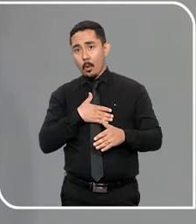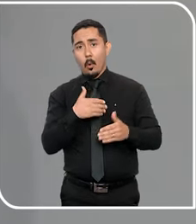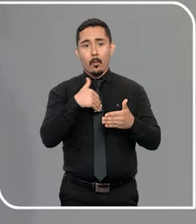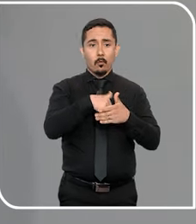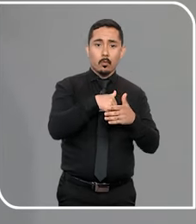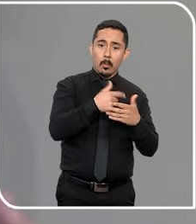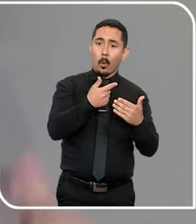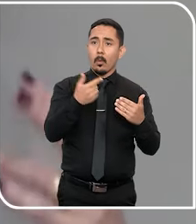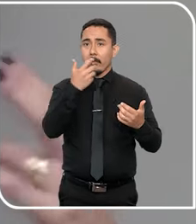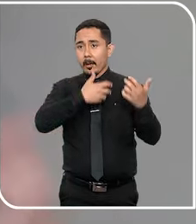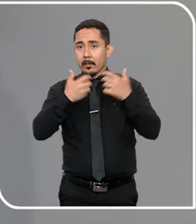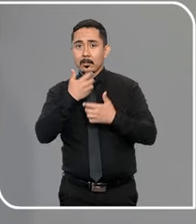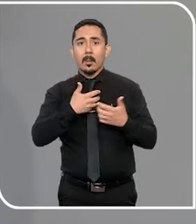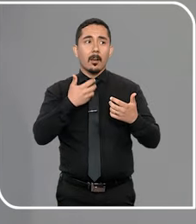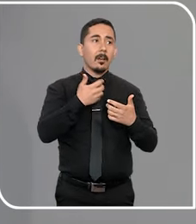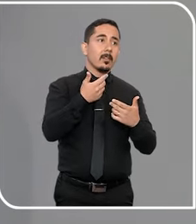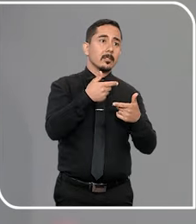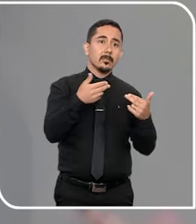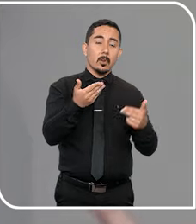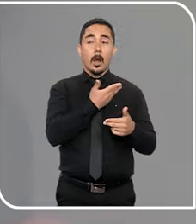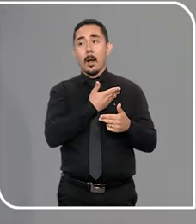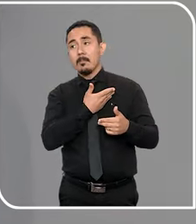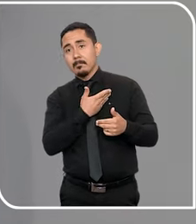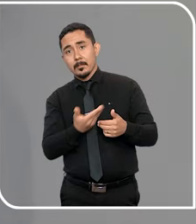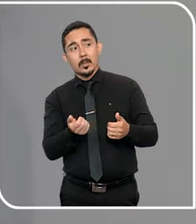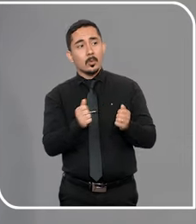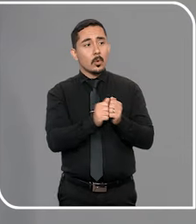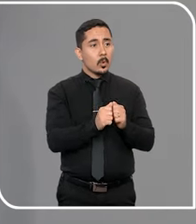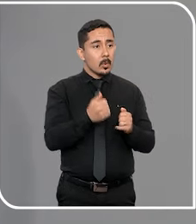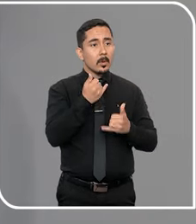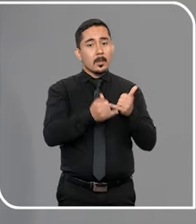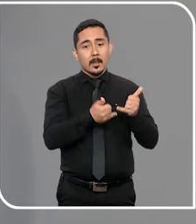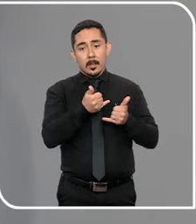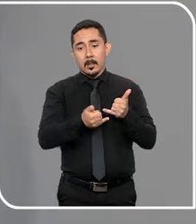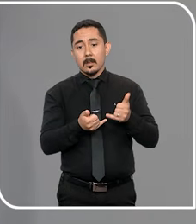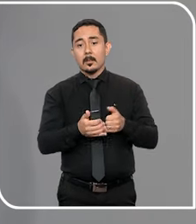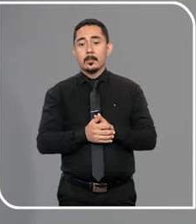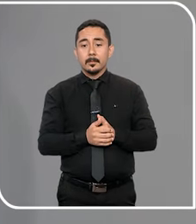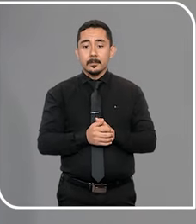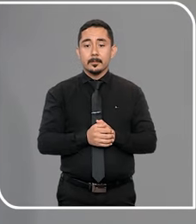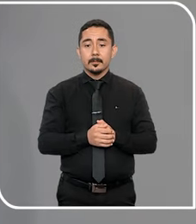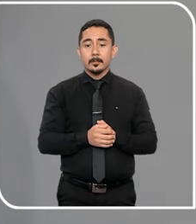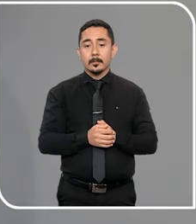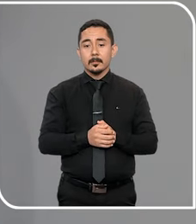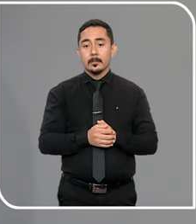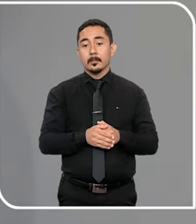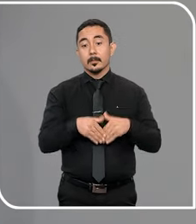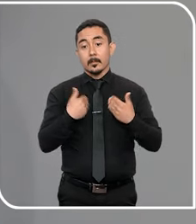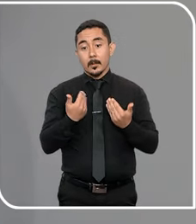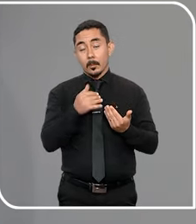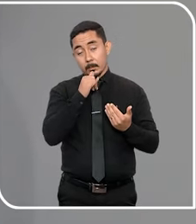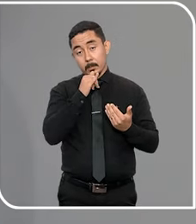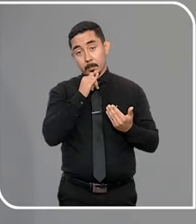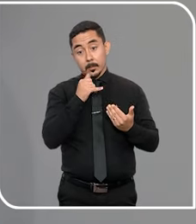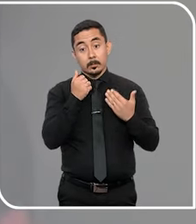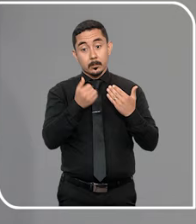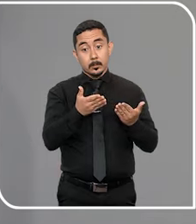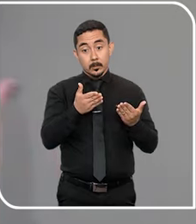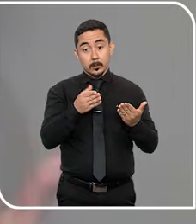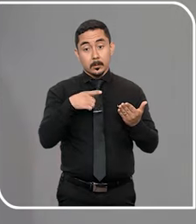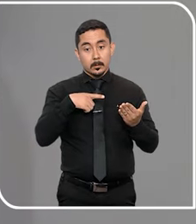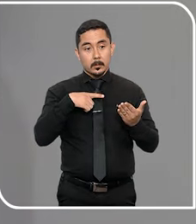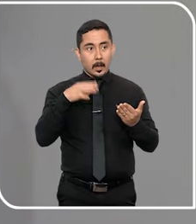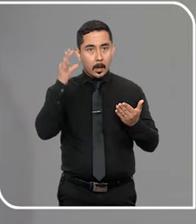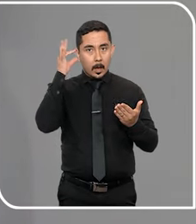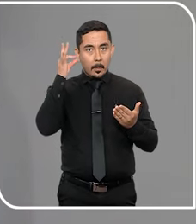jogar futebol que adora cantar que adora fazer amigos que adora brincar né e assim você por exemplo